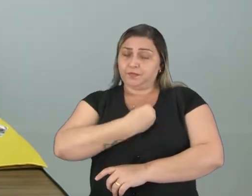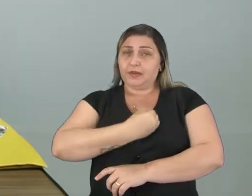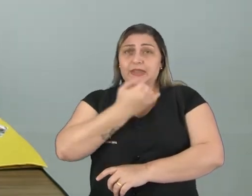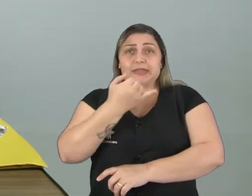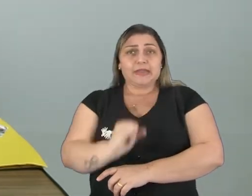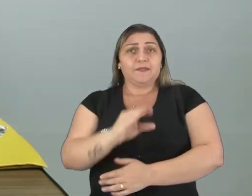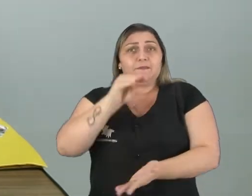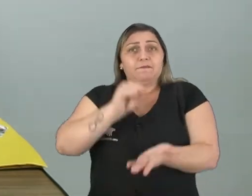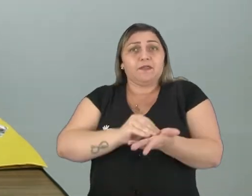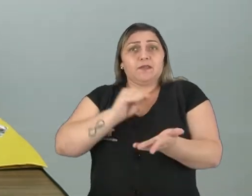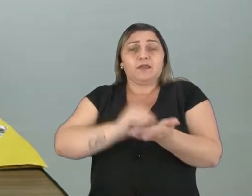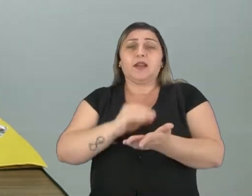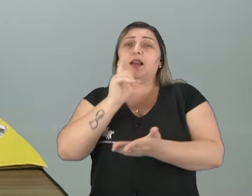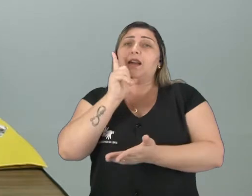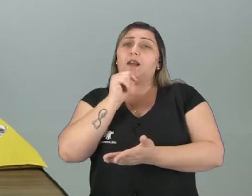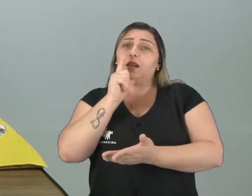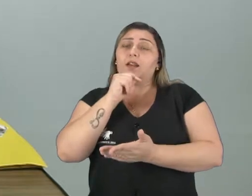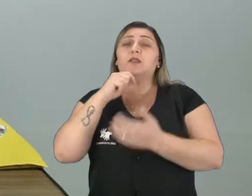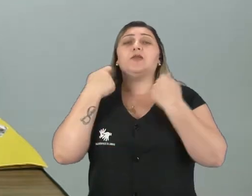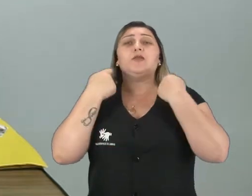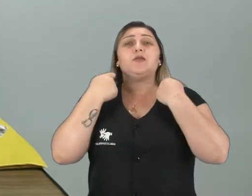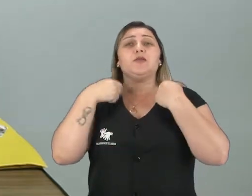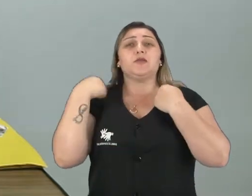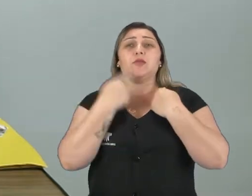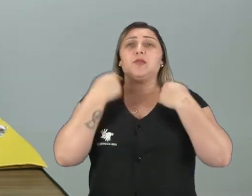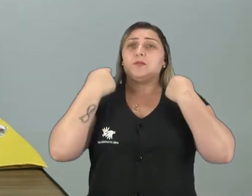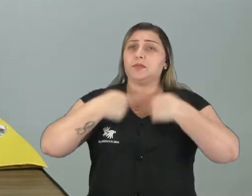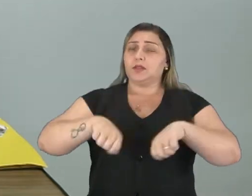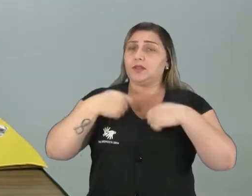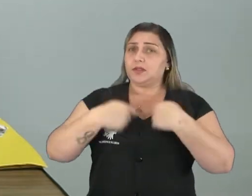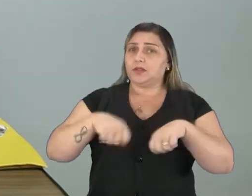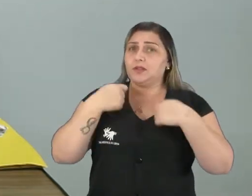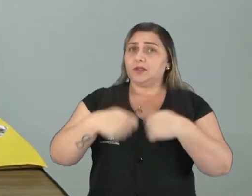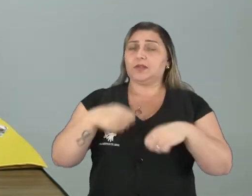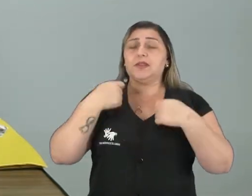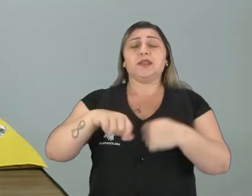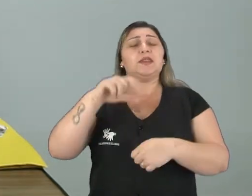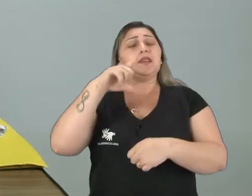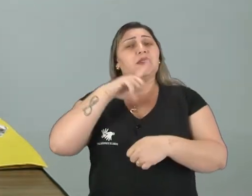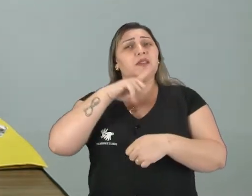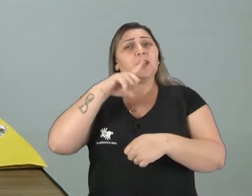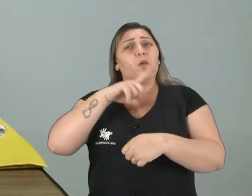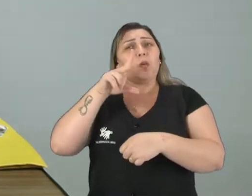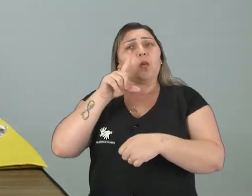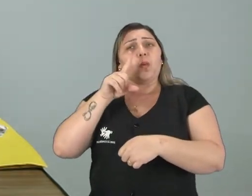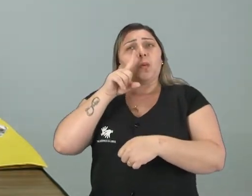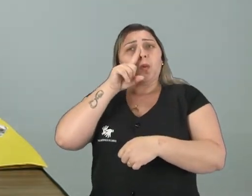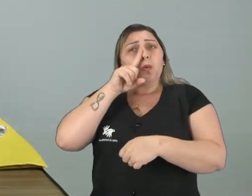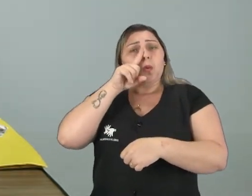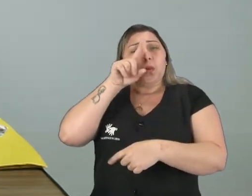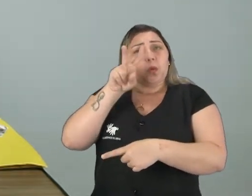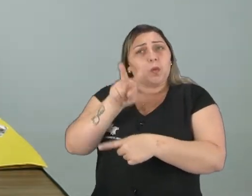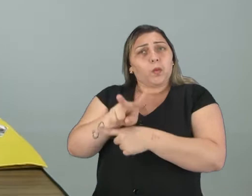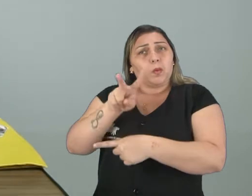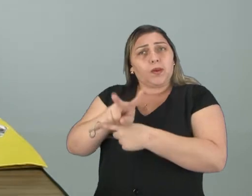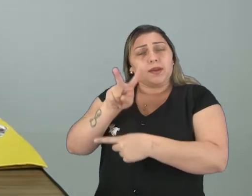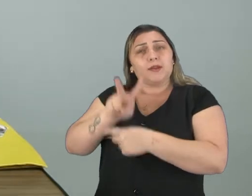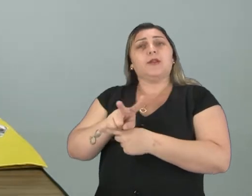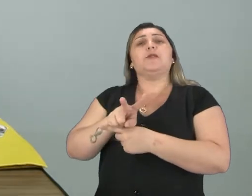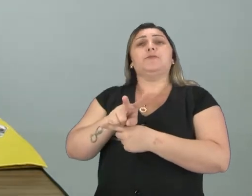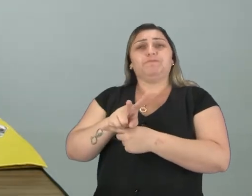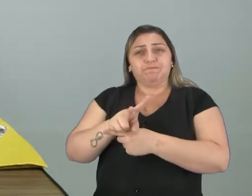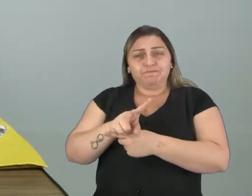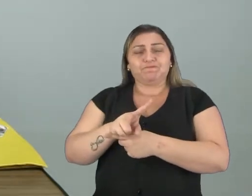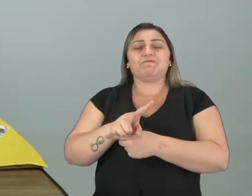sem água. E para isso, nós precisamos o quê? Nós precisamos ter todo o cuidado com esse bem tão